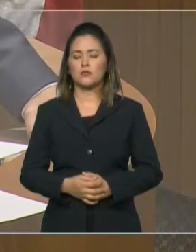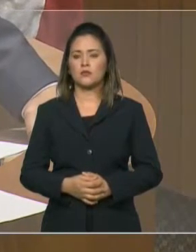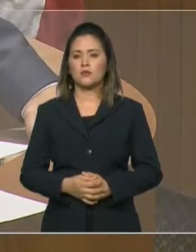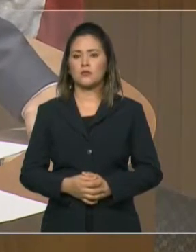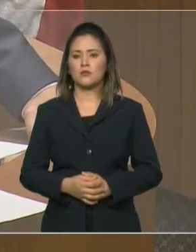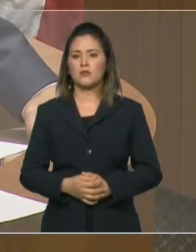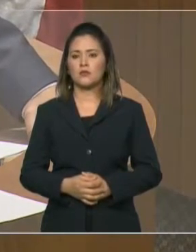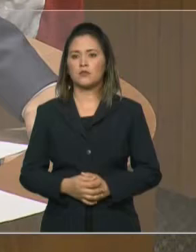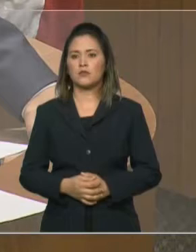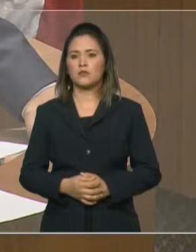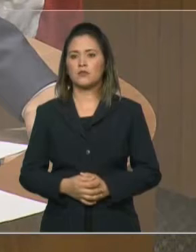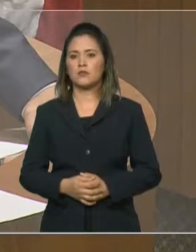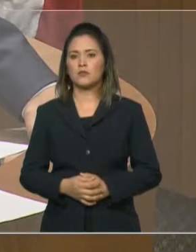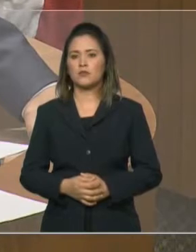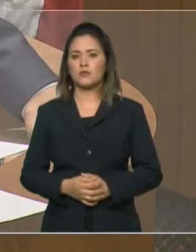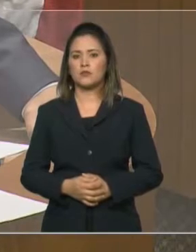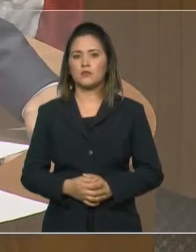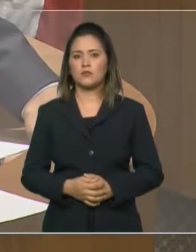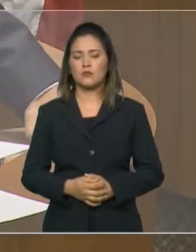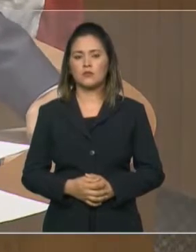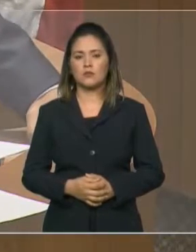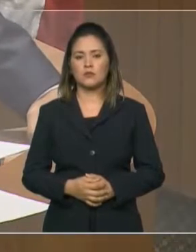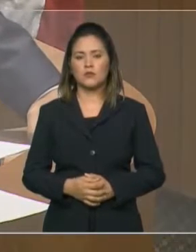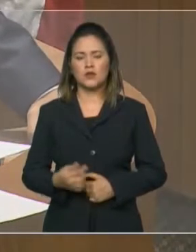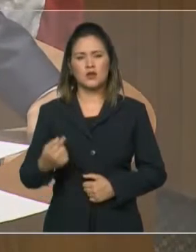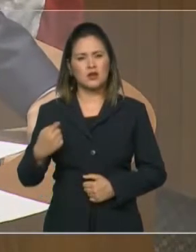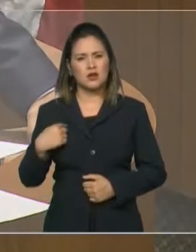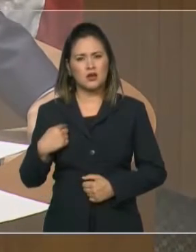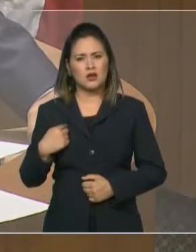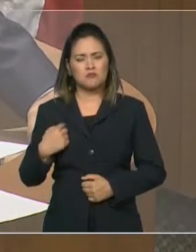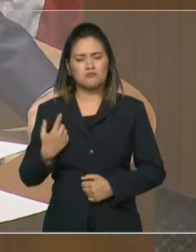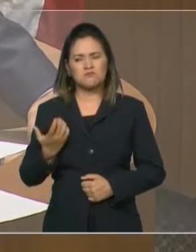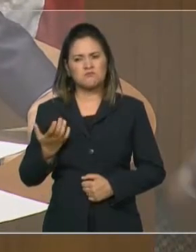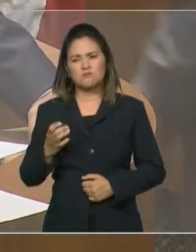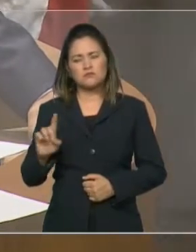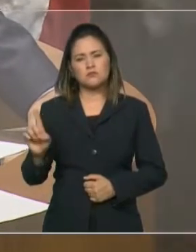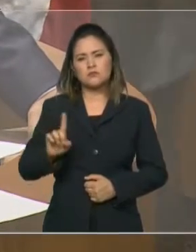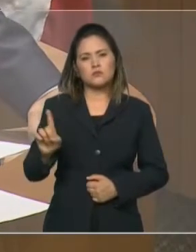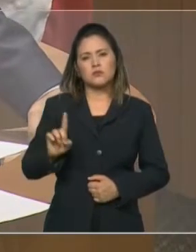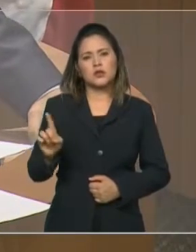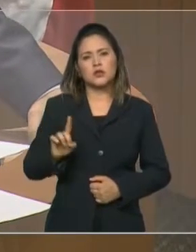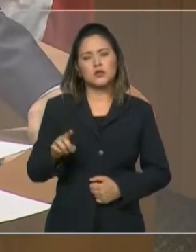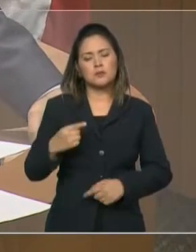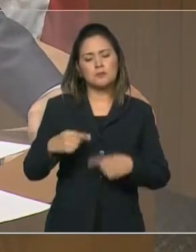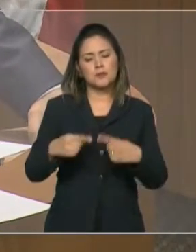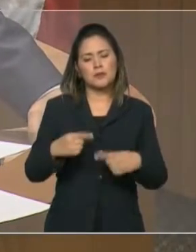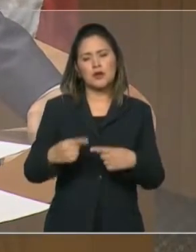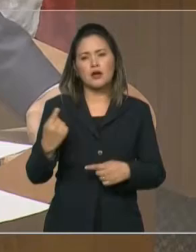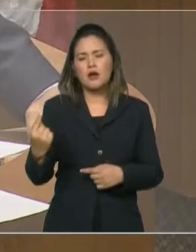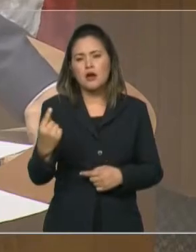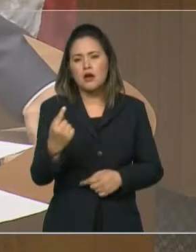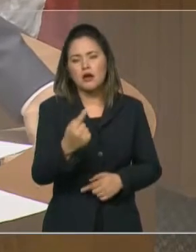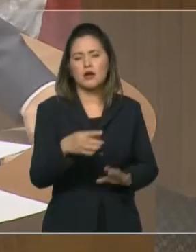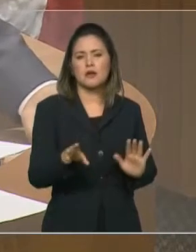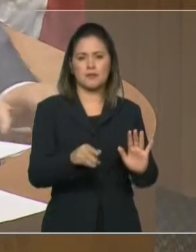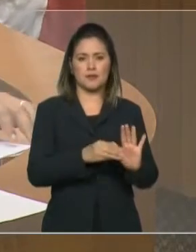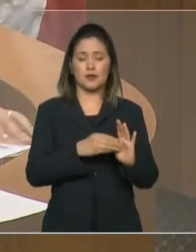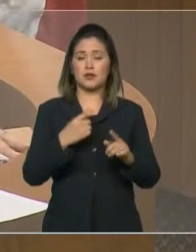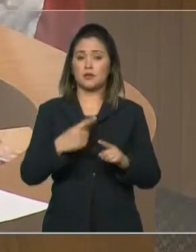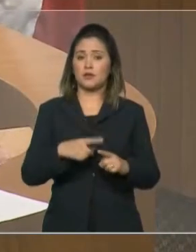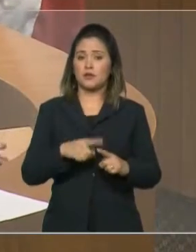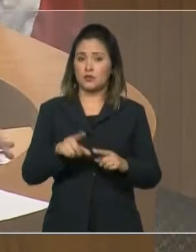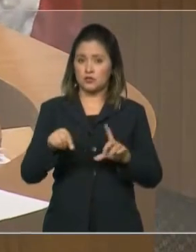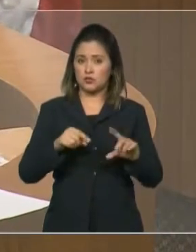a discussão, o encaminhamento, exatamente para discutir o projeto como um todo agora. Vários parlamentares da base